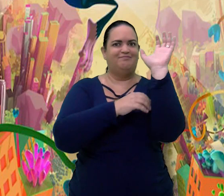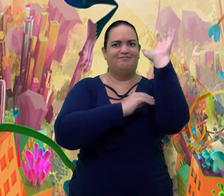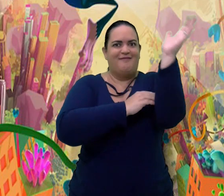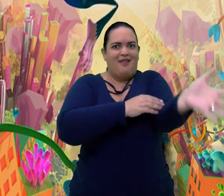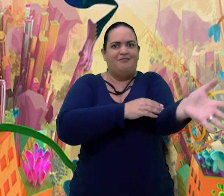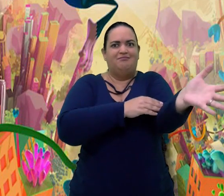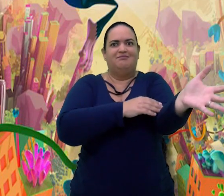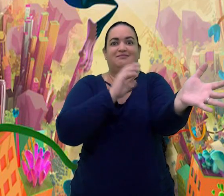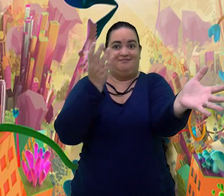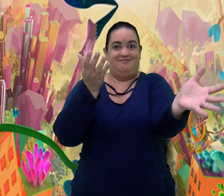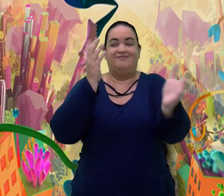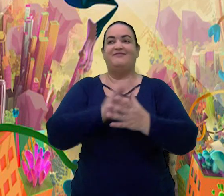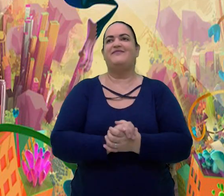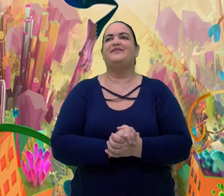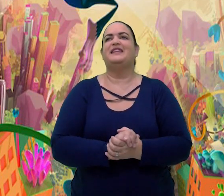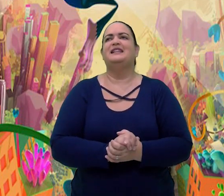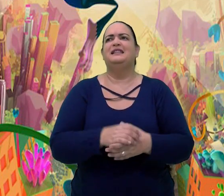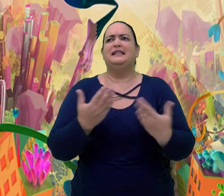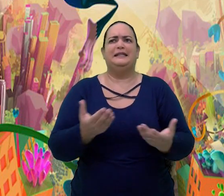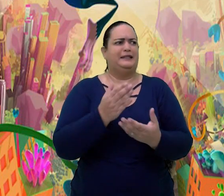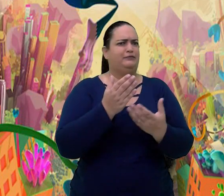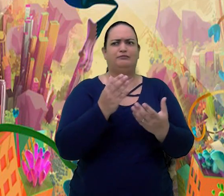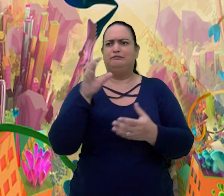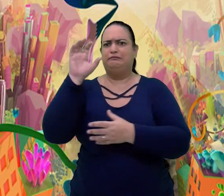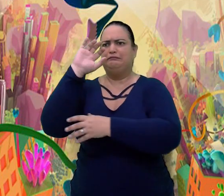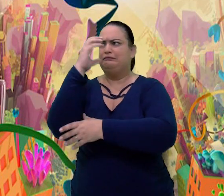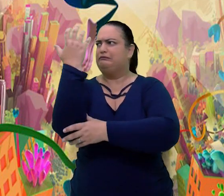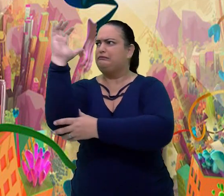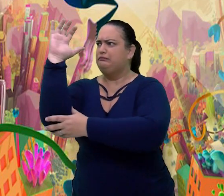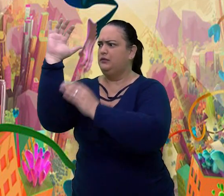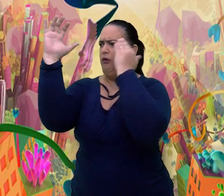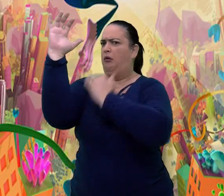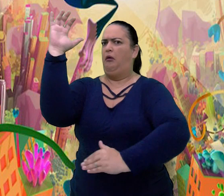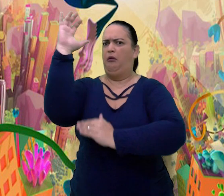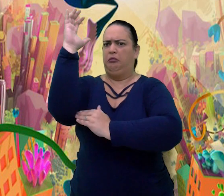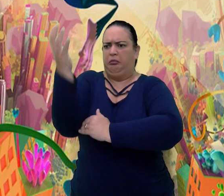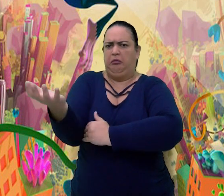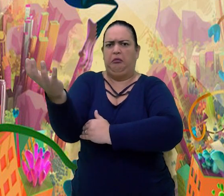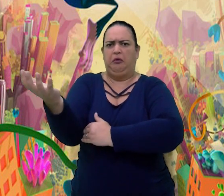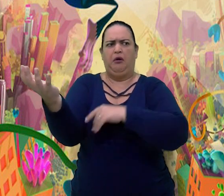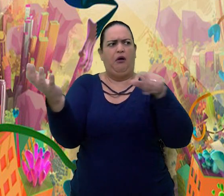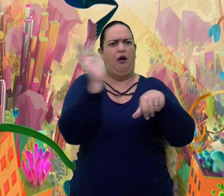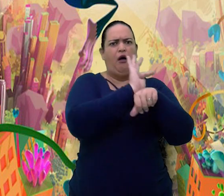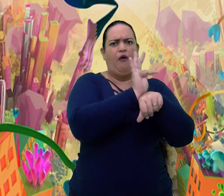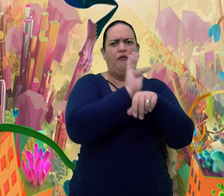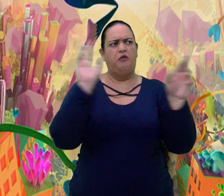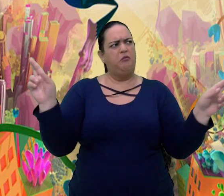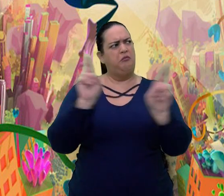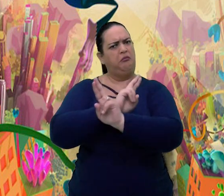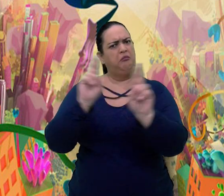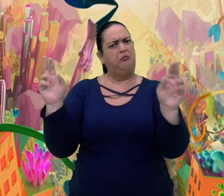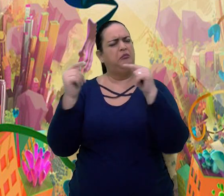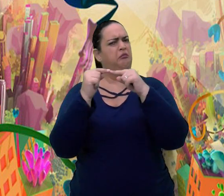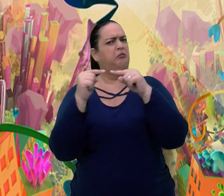Qual a relação do desmatamento com o filme? Então vamos lá. Vamos conhecer um breve relato.